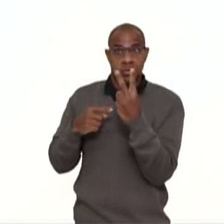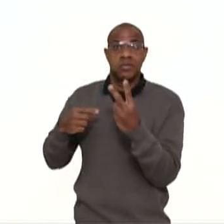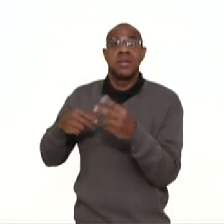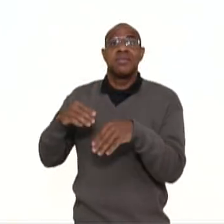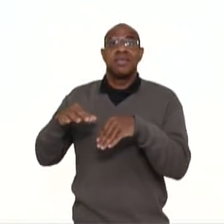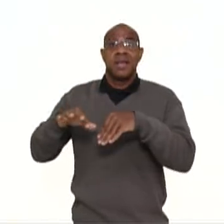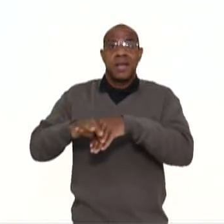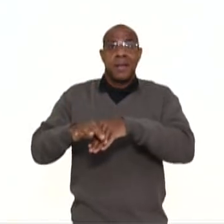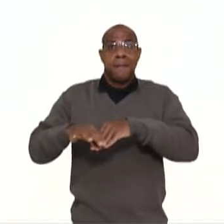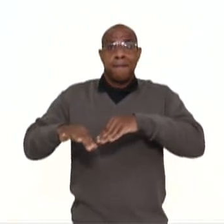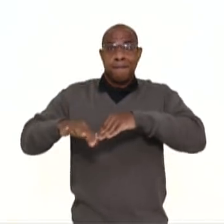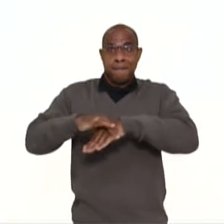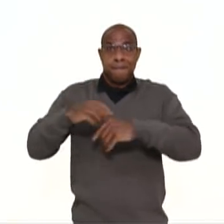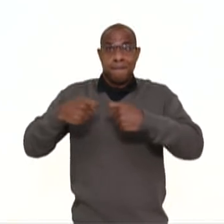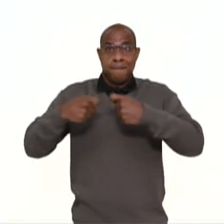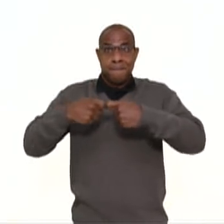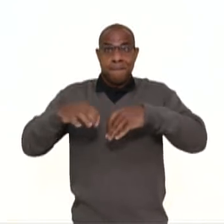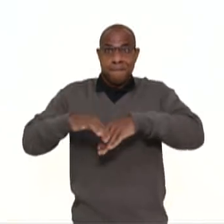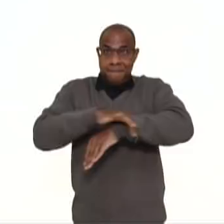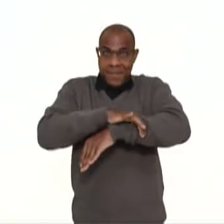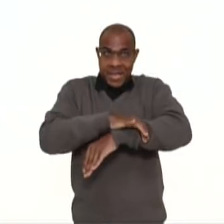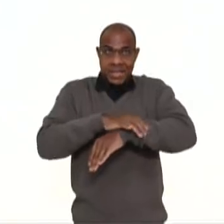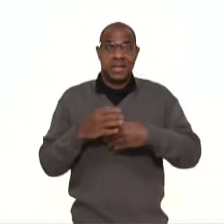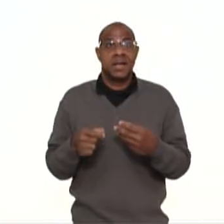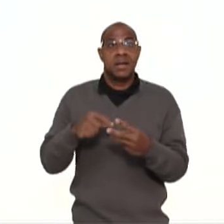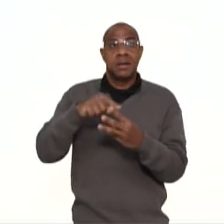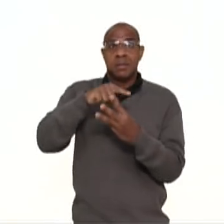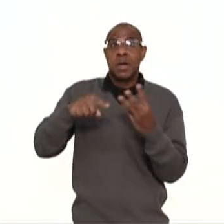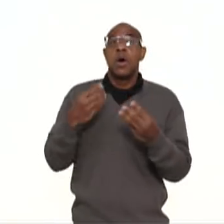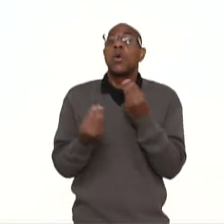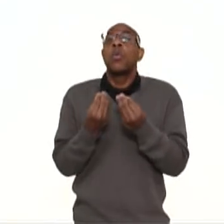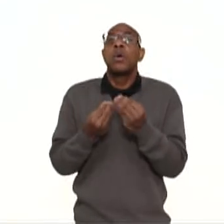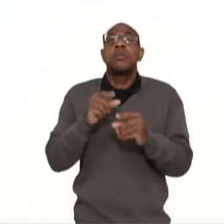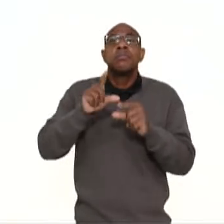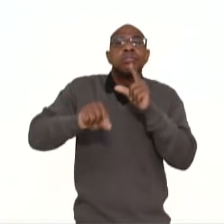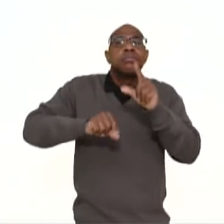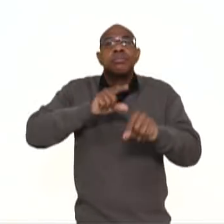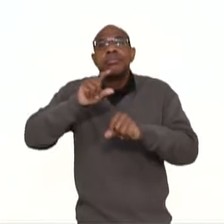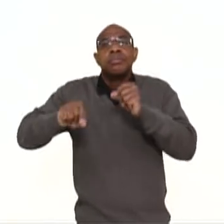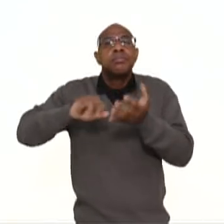equipe? Pense um pouquinho e eu já volto com a resposta.